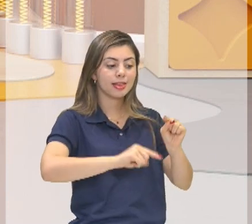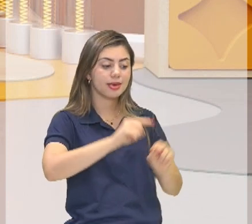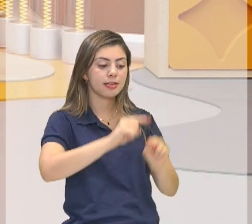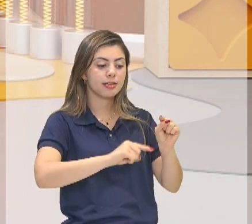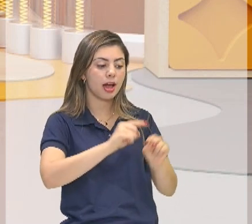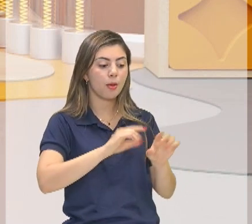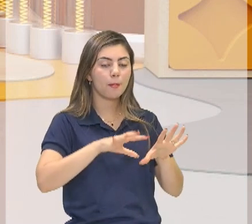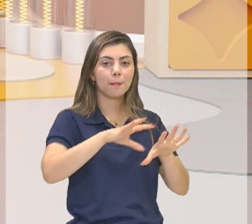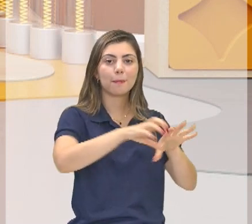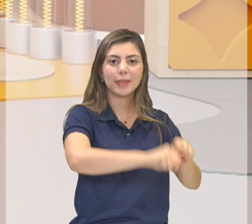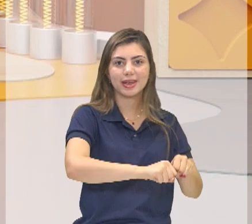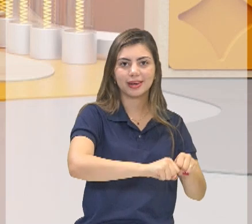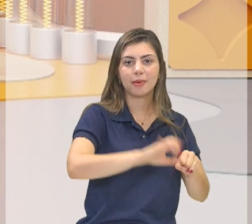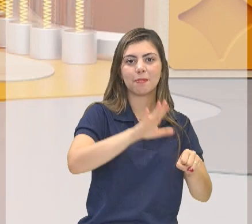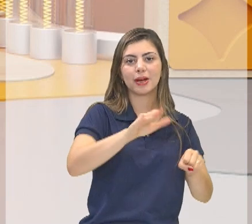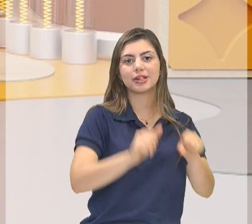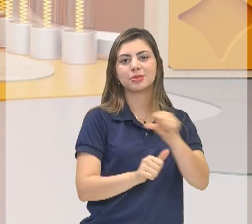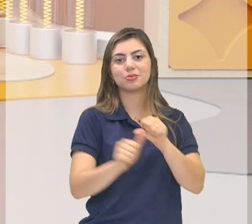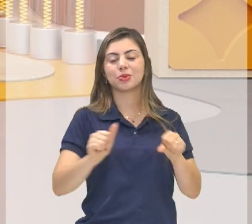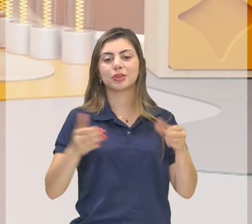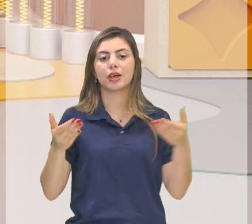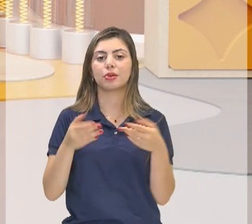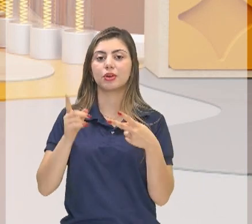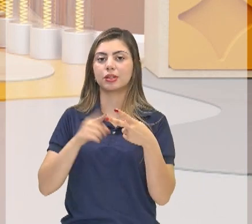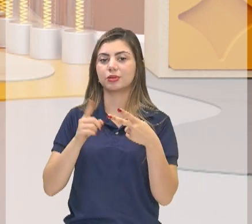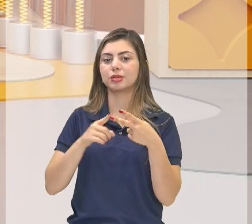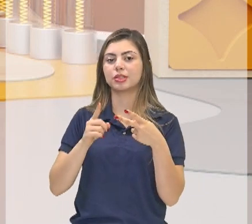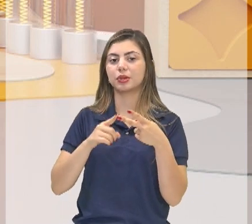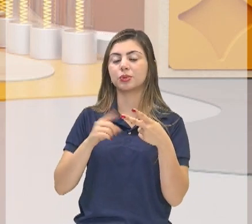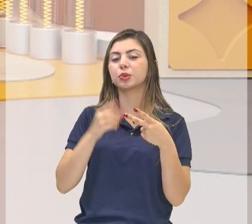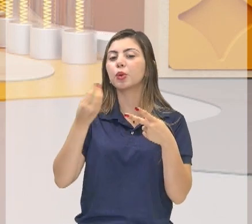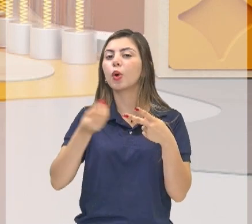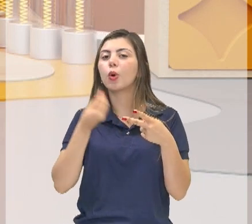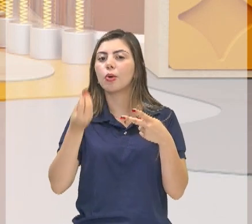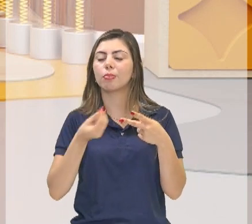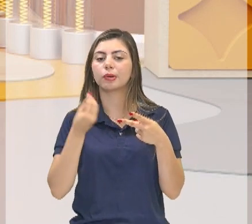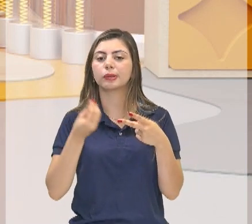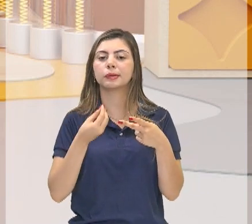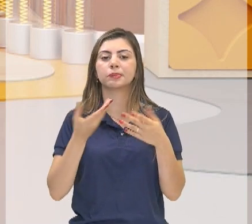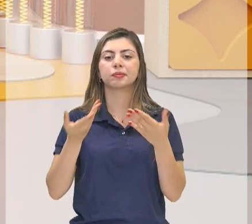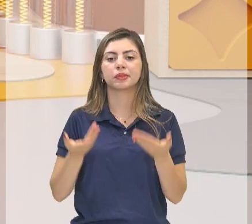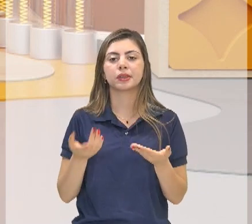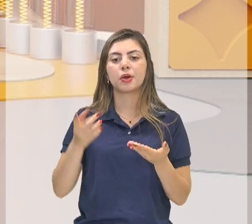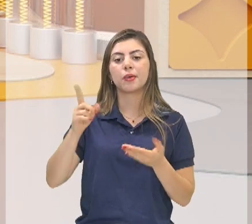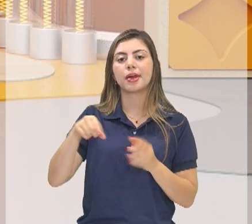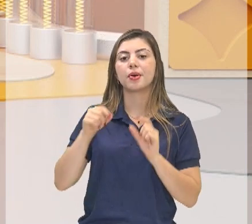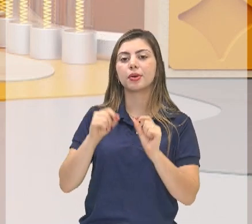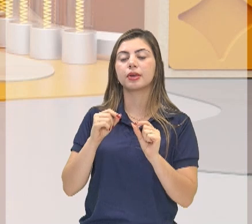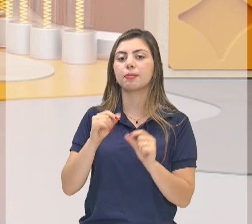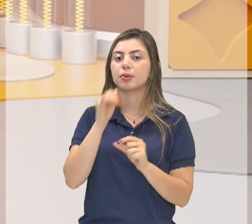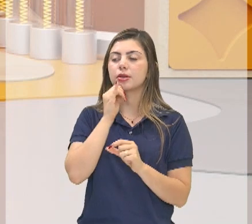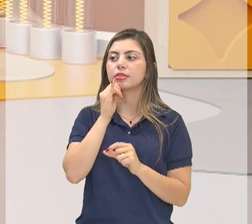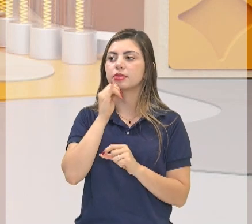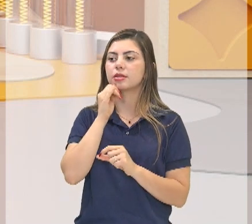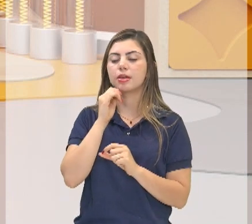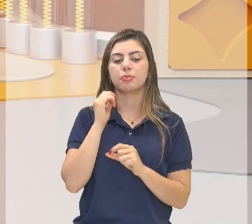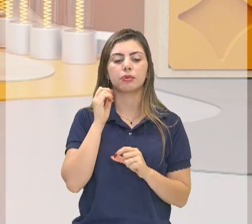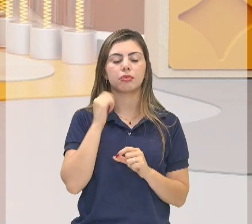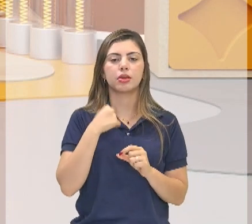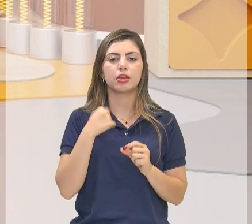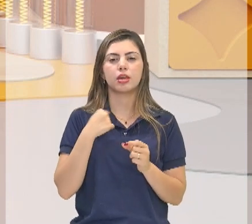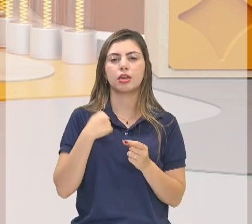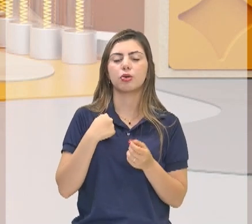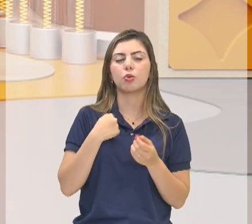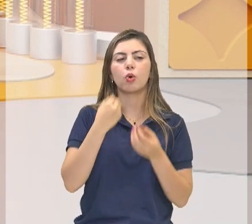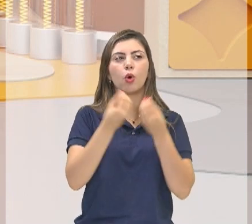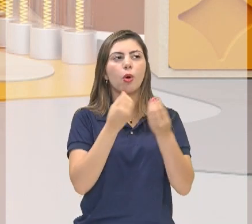direto, nas fontes secundárias, né, você já vai ter o quê? Uma interpretação